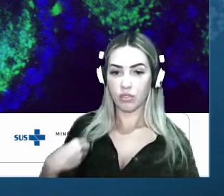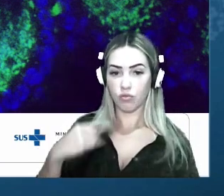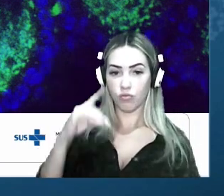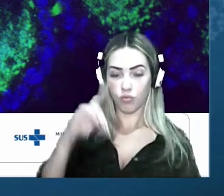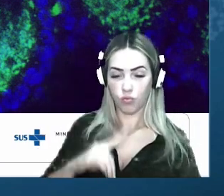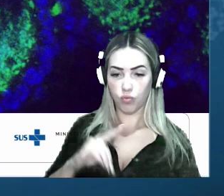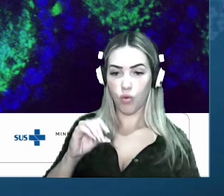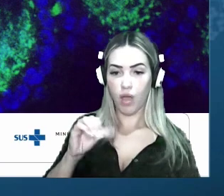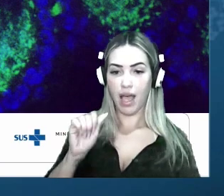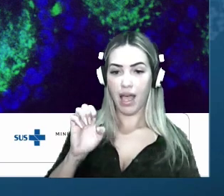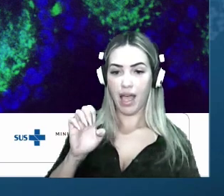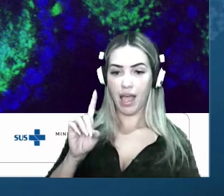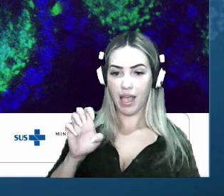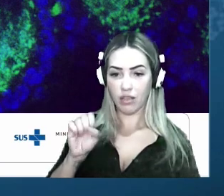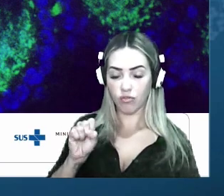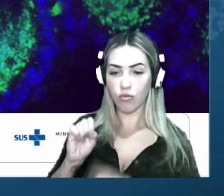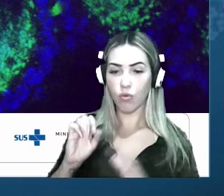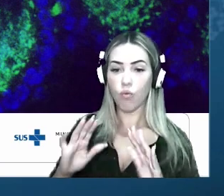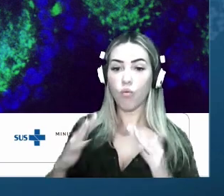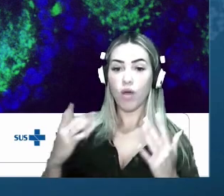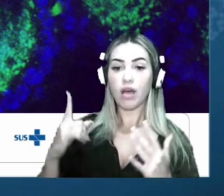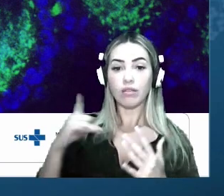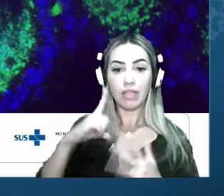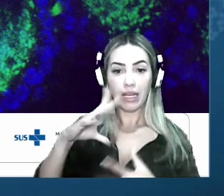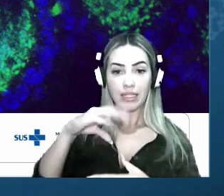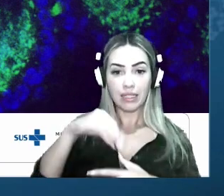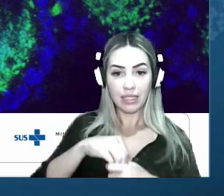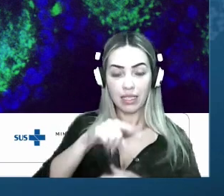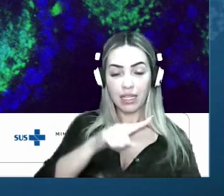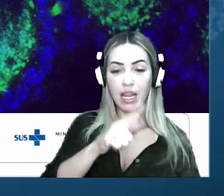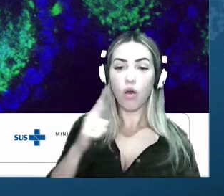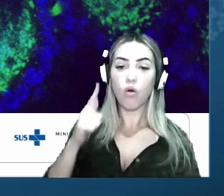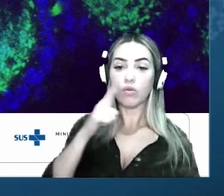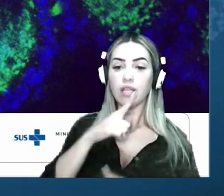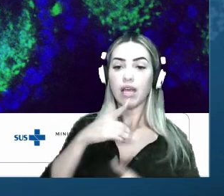presente no Aedes aegypti, ela é capaz de bloquear a replicação de vírus